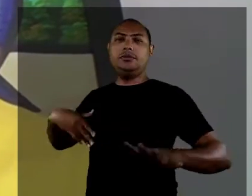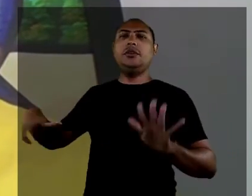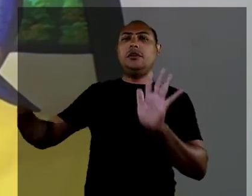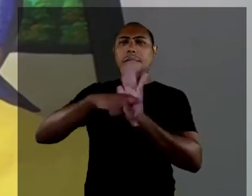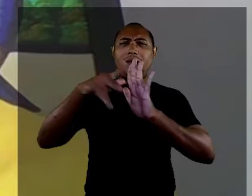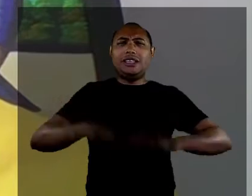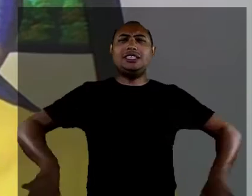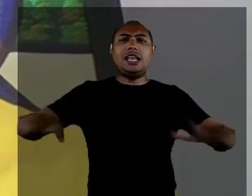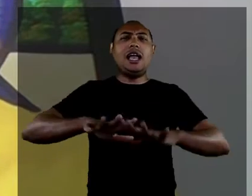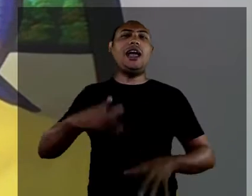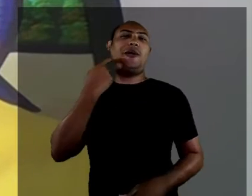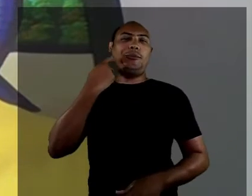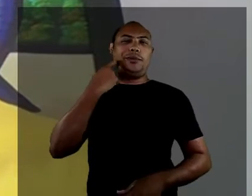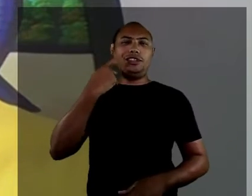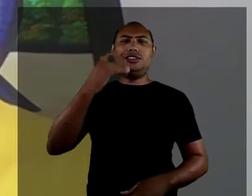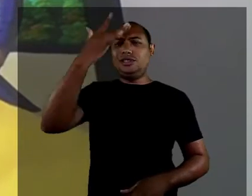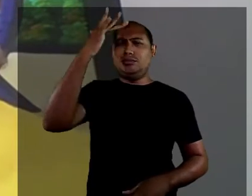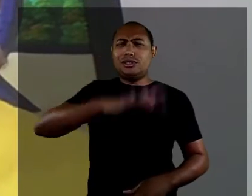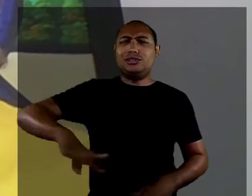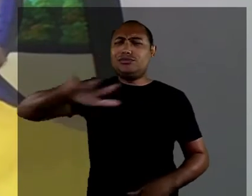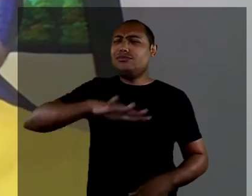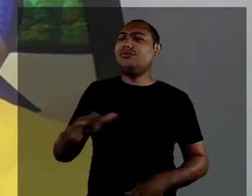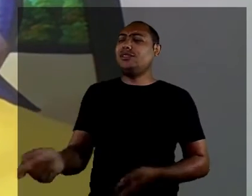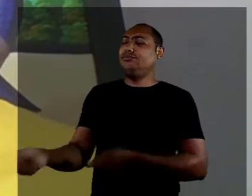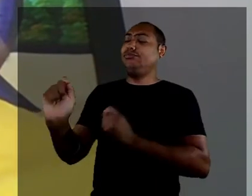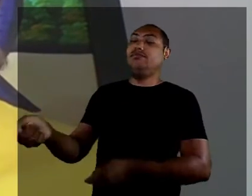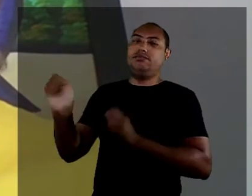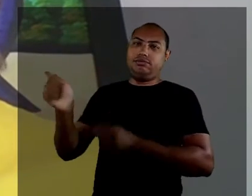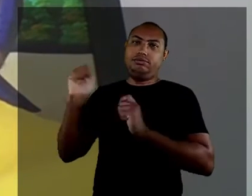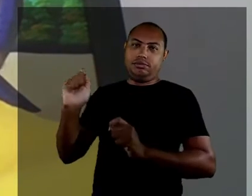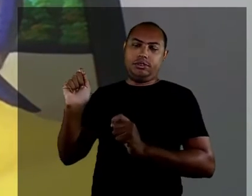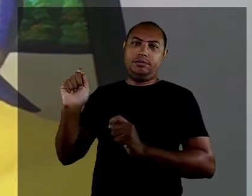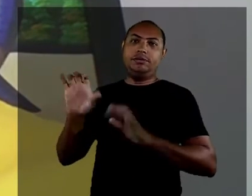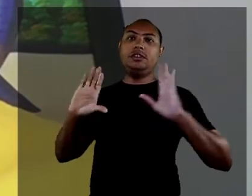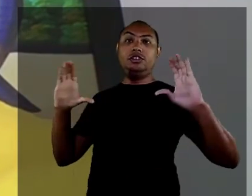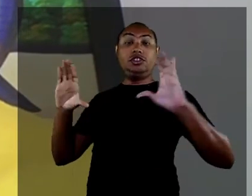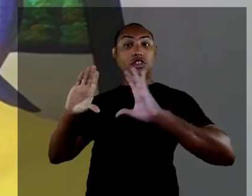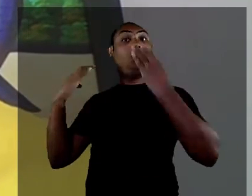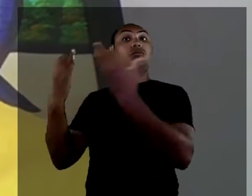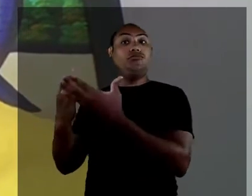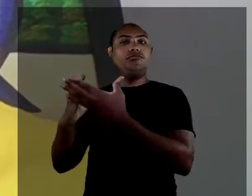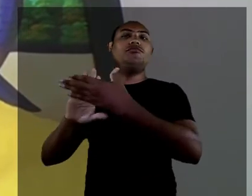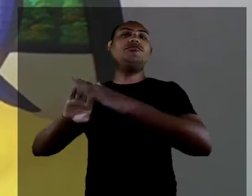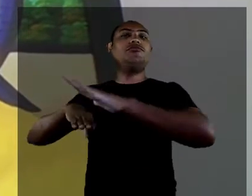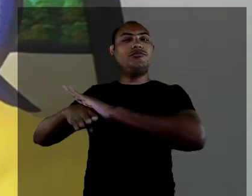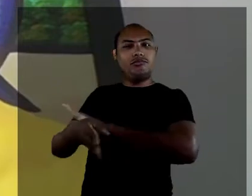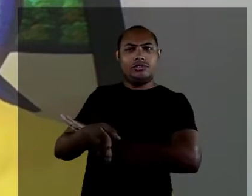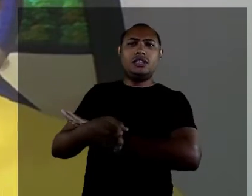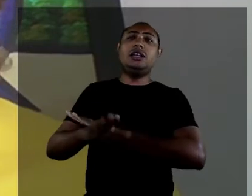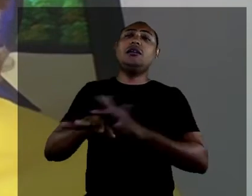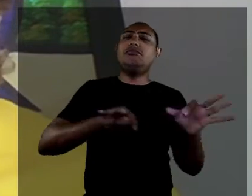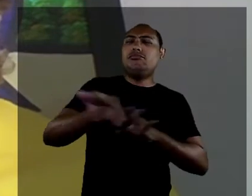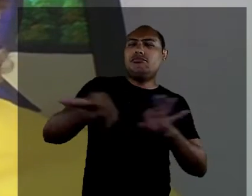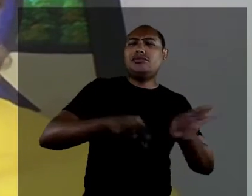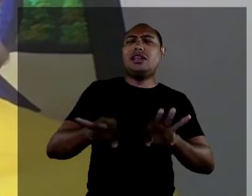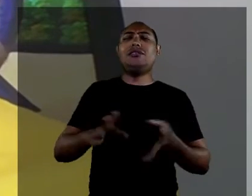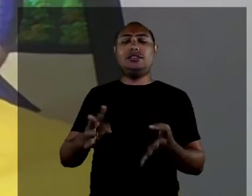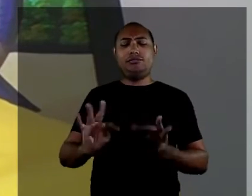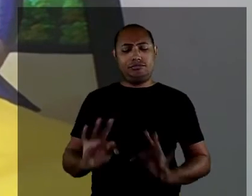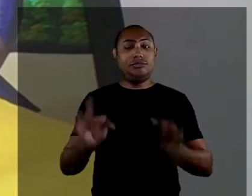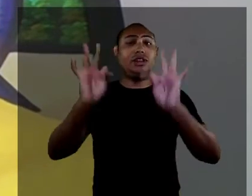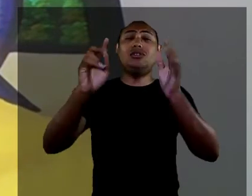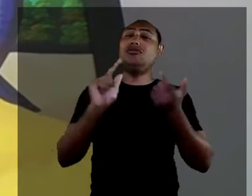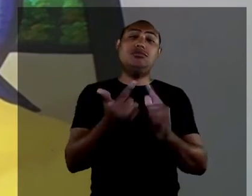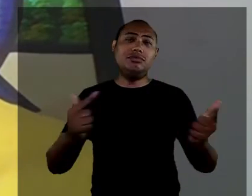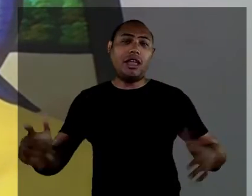são naturais dos peixes, que são alvos da pesca artesanal realizada por pescadores de comunidades tradicionais. Essa atividade se